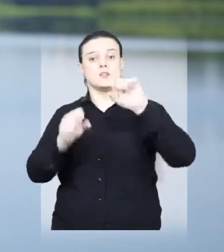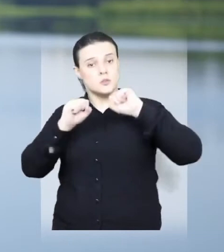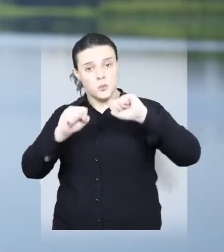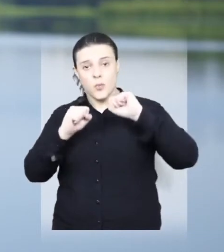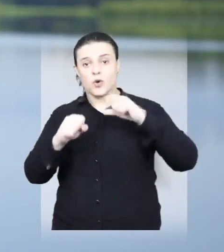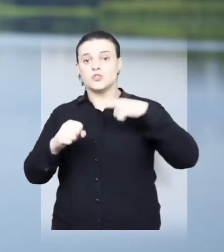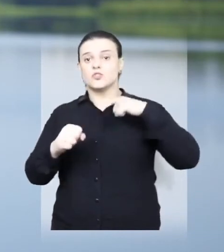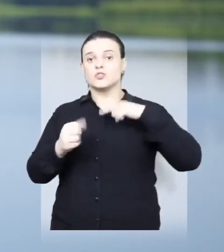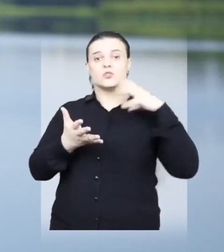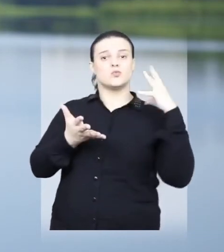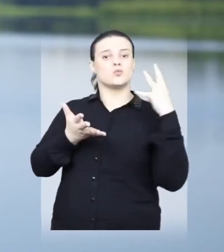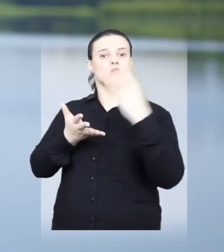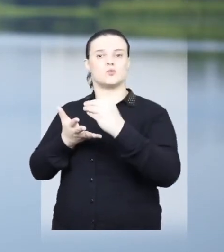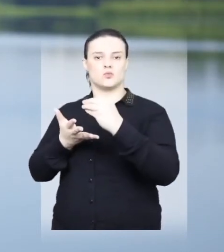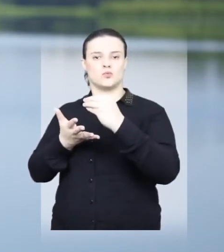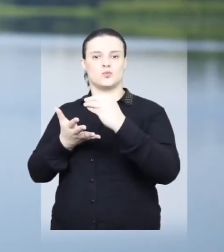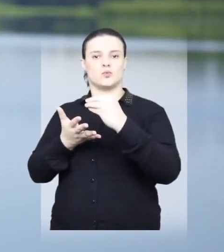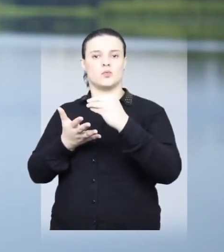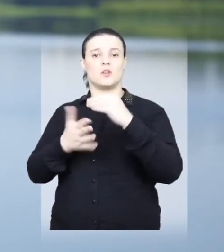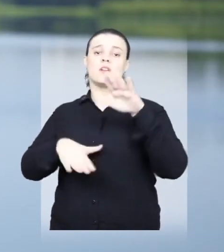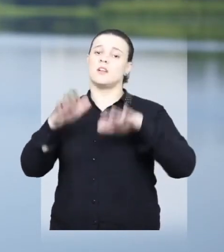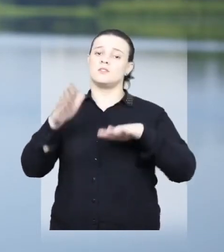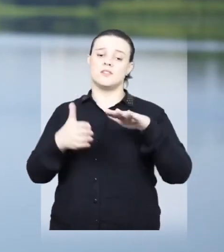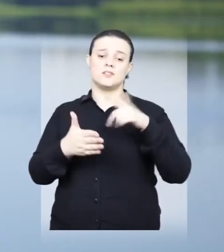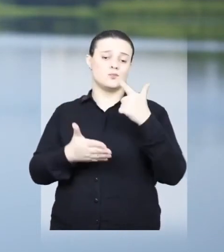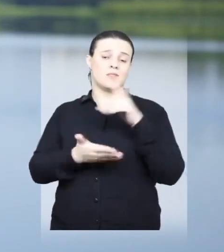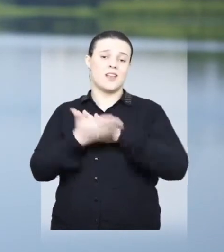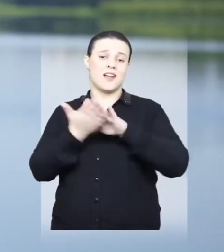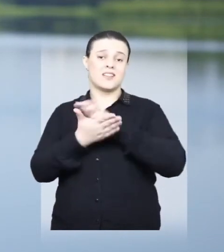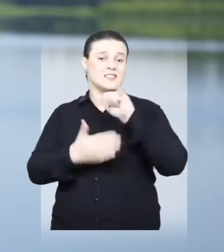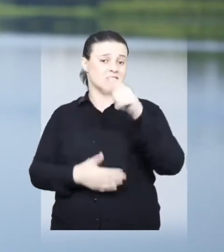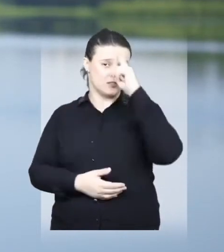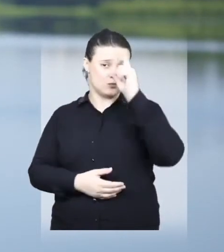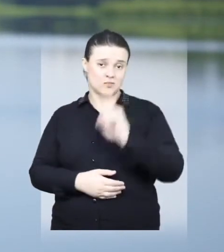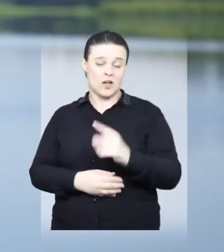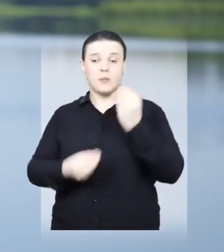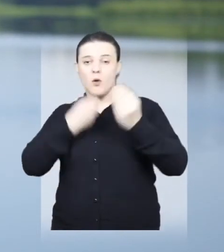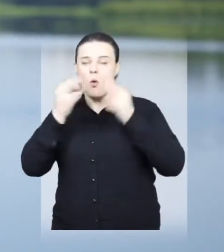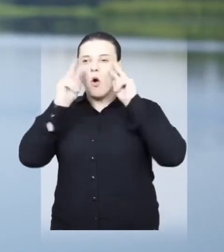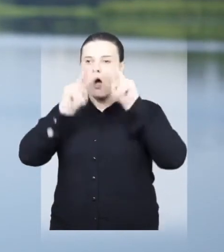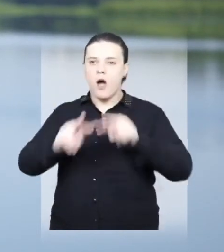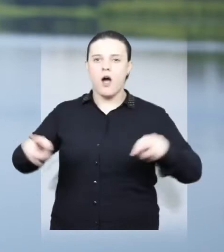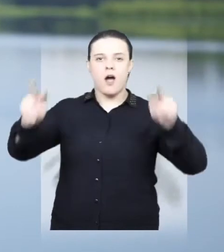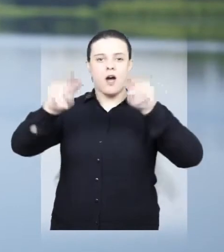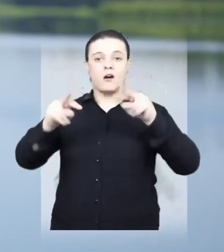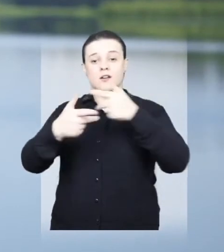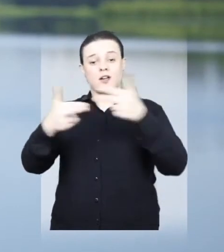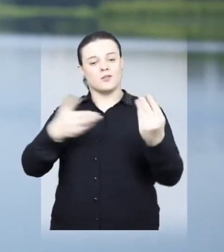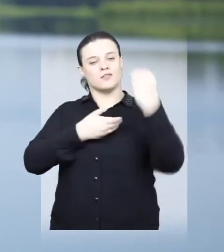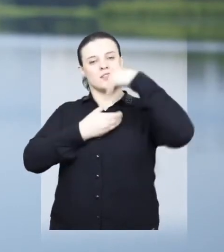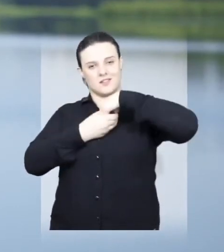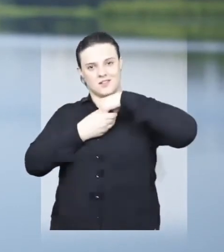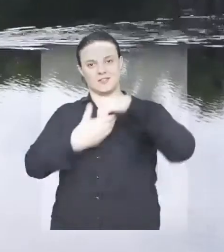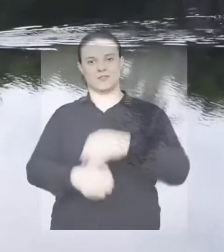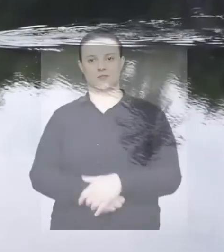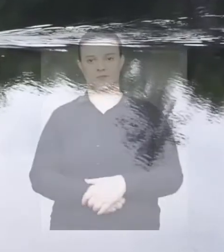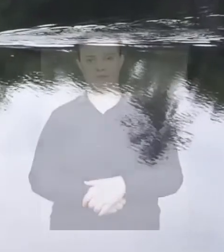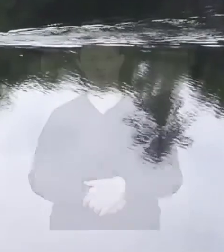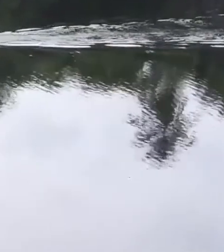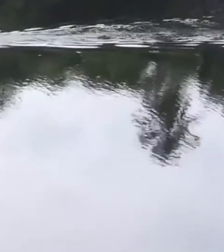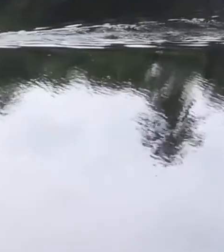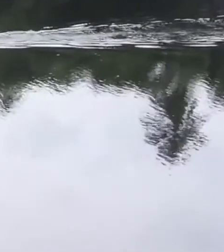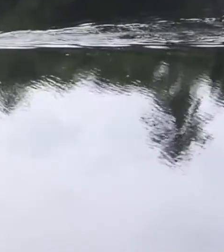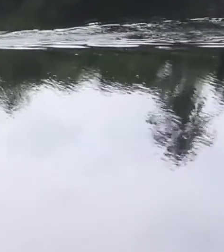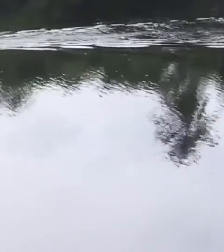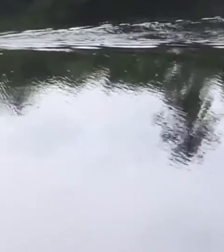pode ter tudo e nada, se você não souber enxergar que está tudo dentro de você.